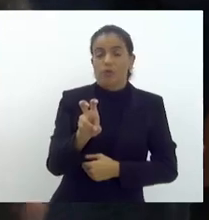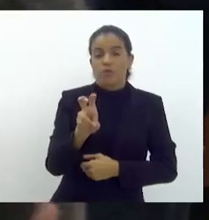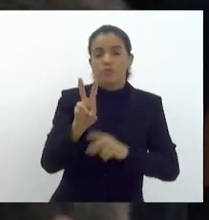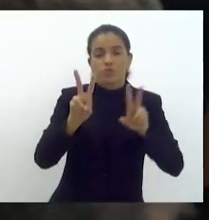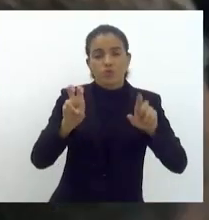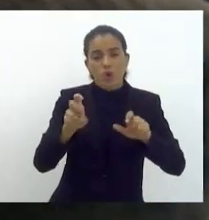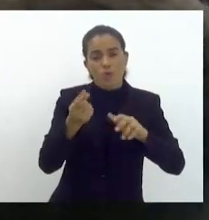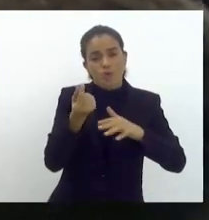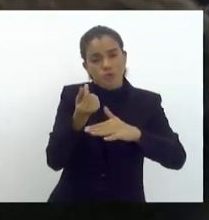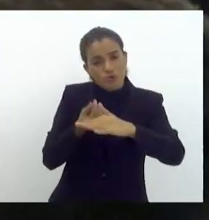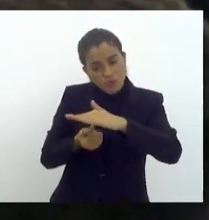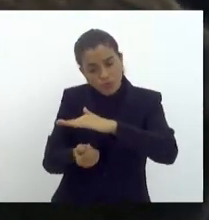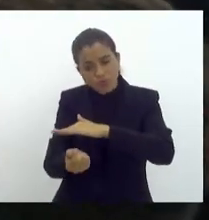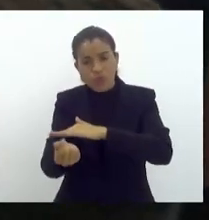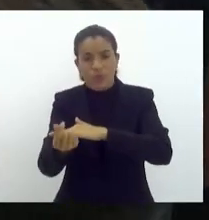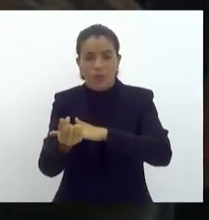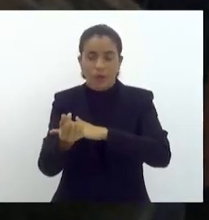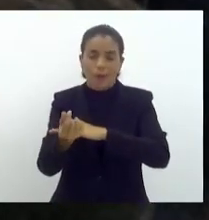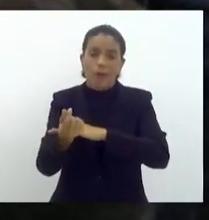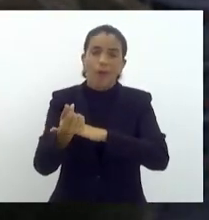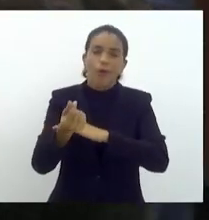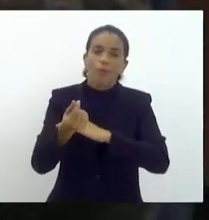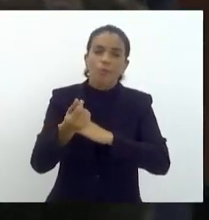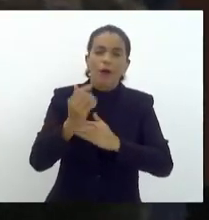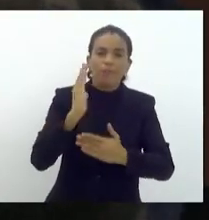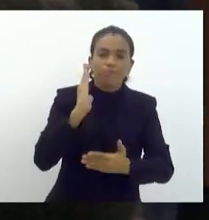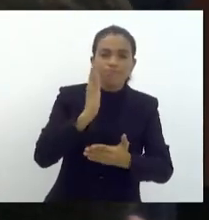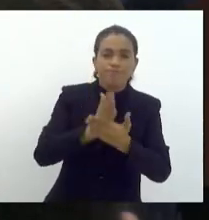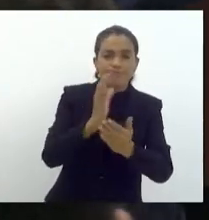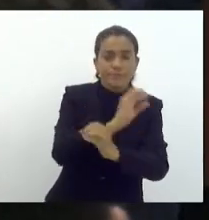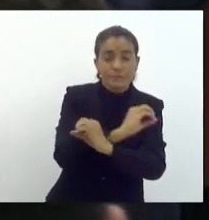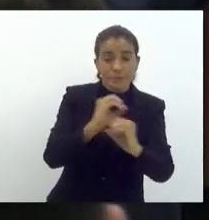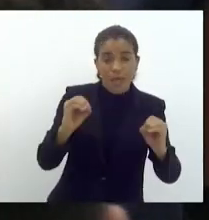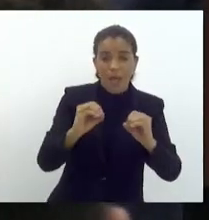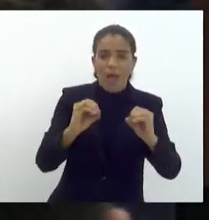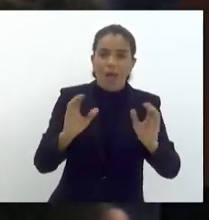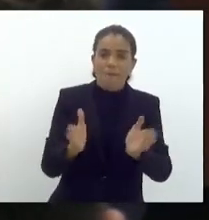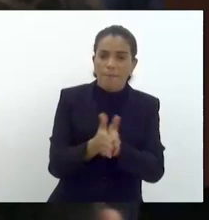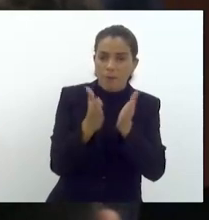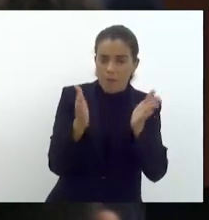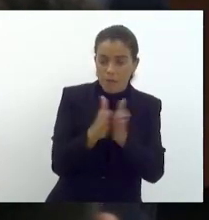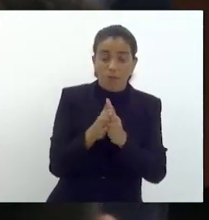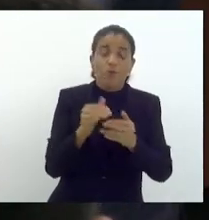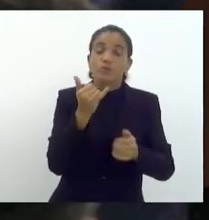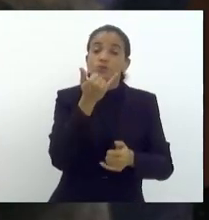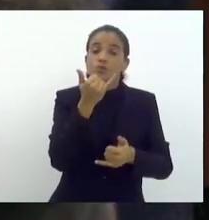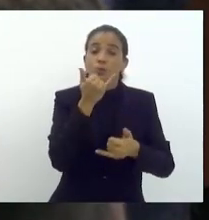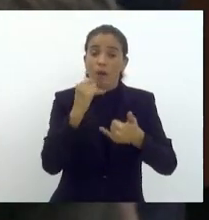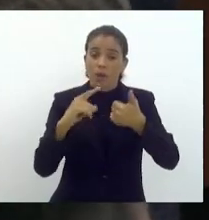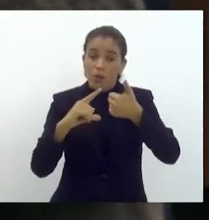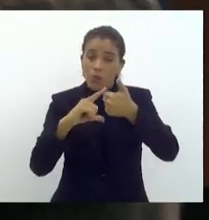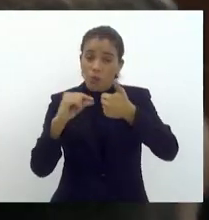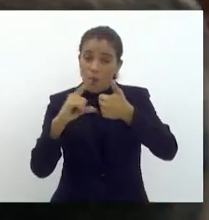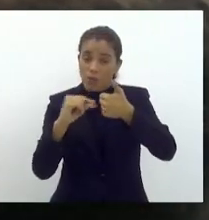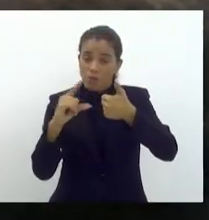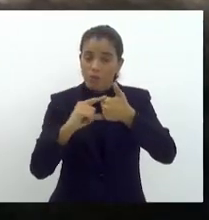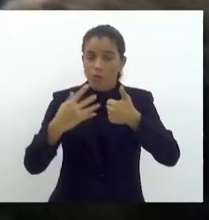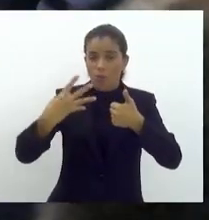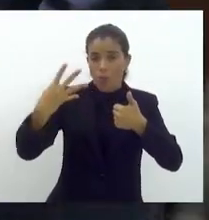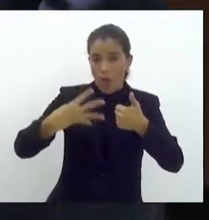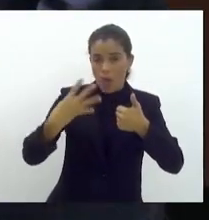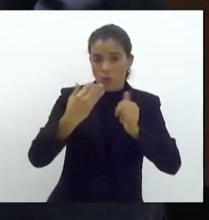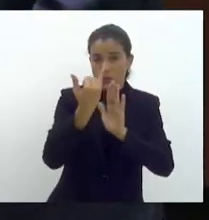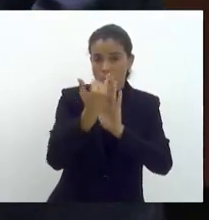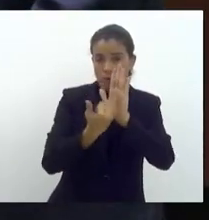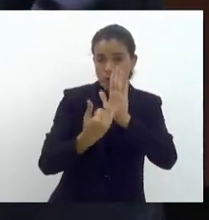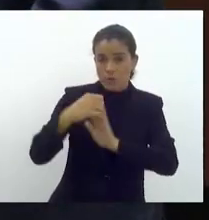fundo Estadual de combate à pobreza que no artigo quinto não no artigo 4º inciso